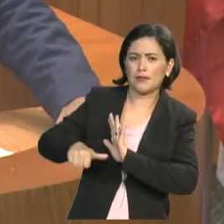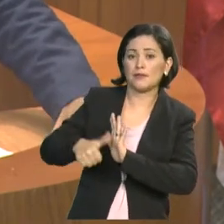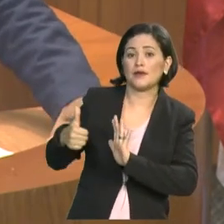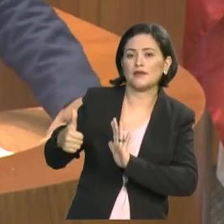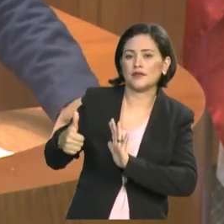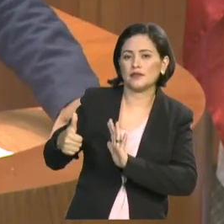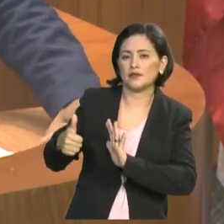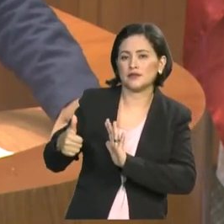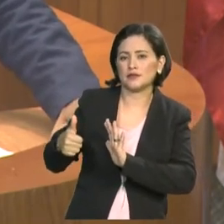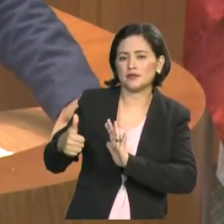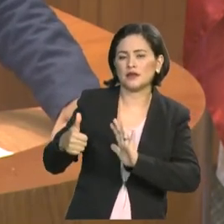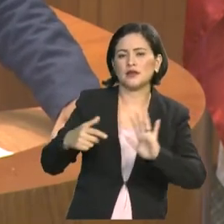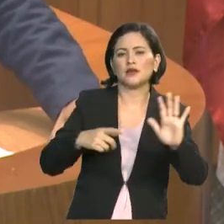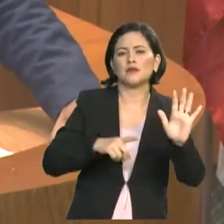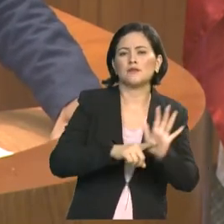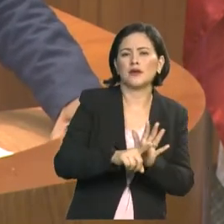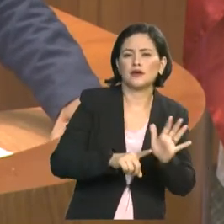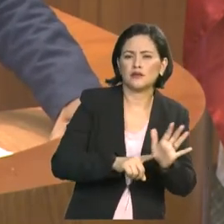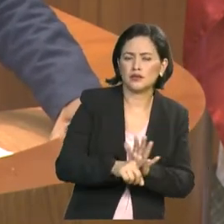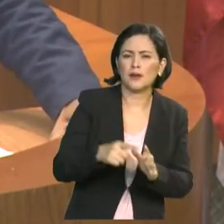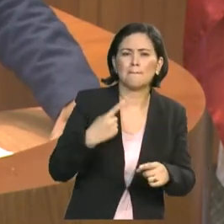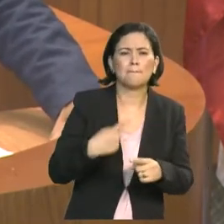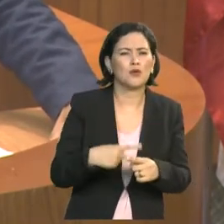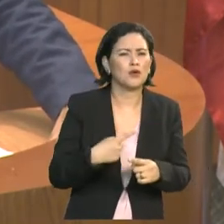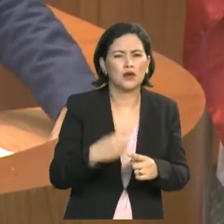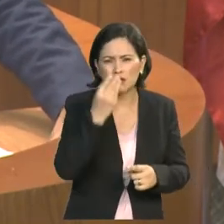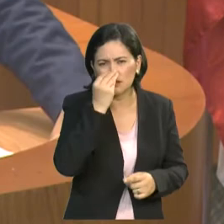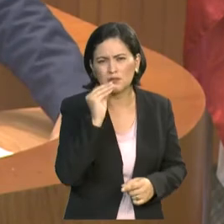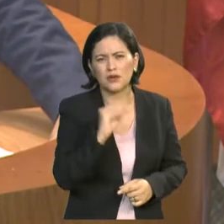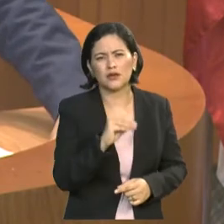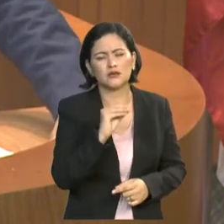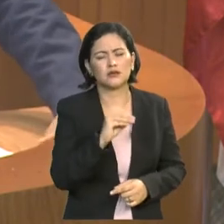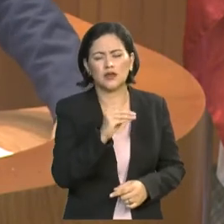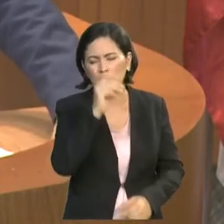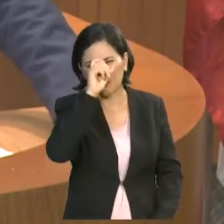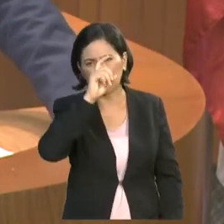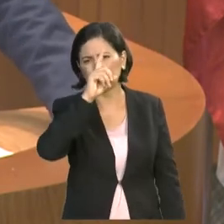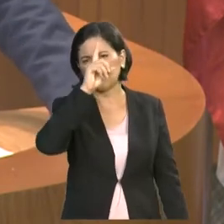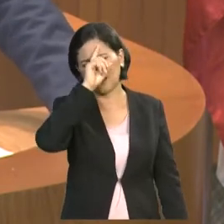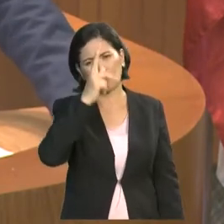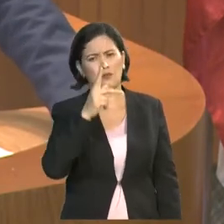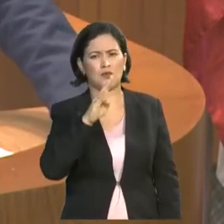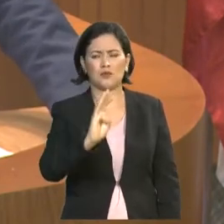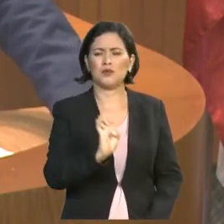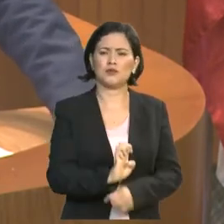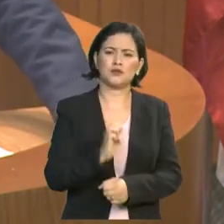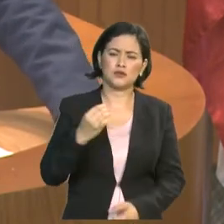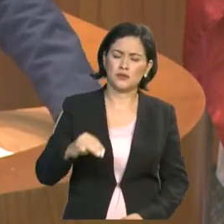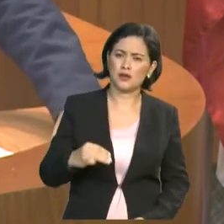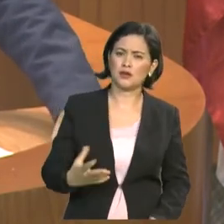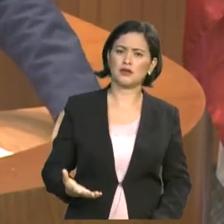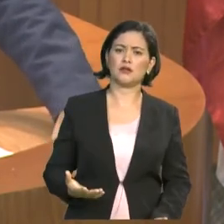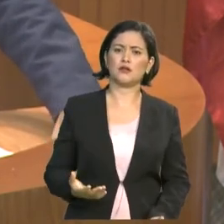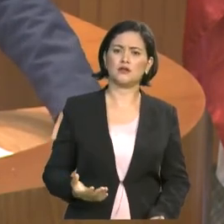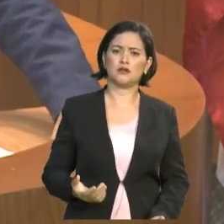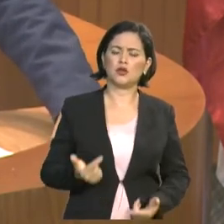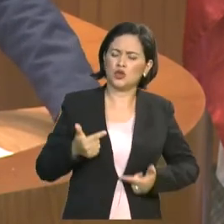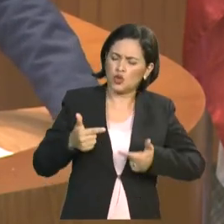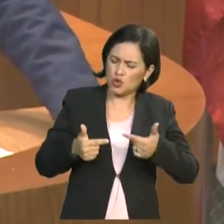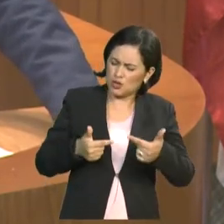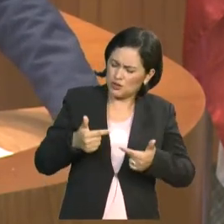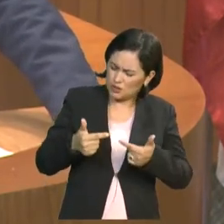o descaso na saúde, o descaso dos hospitais públicos do estado do Maranhão e essa nossa luta